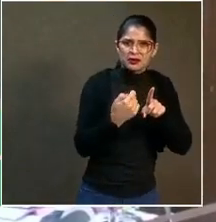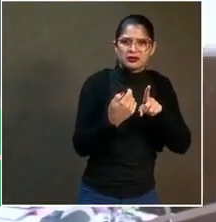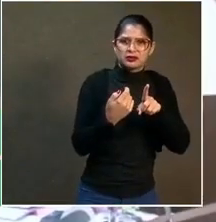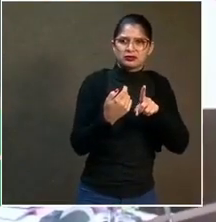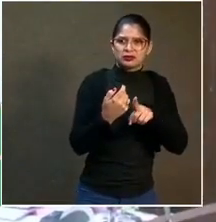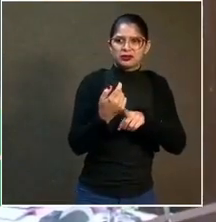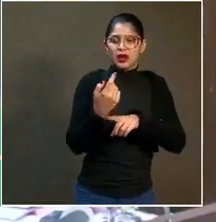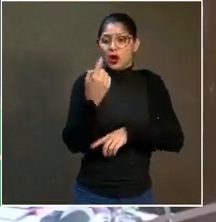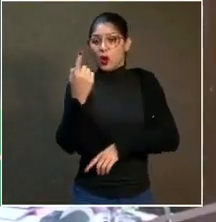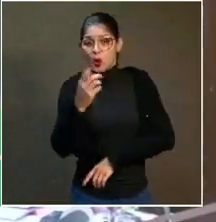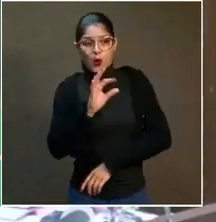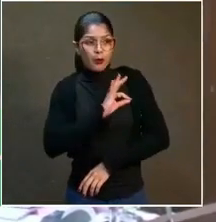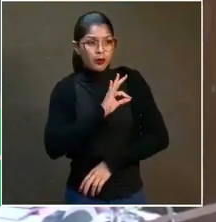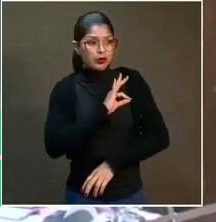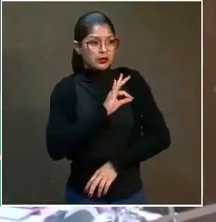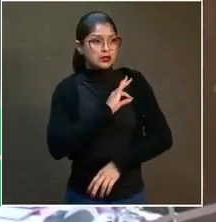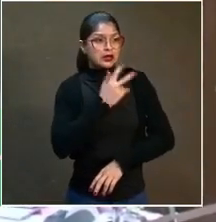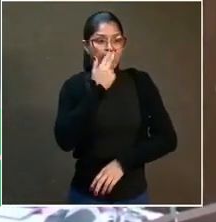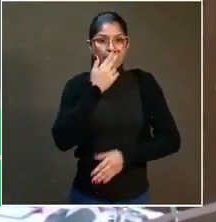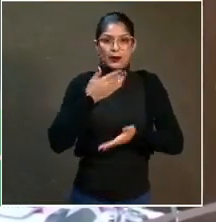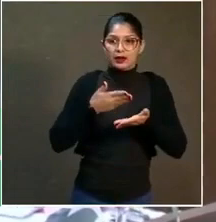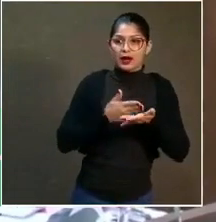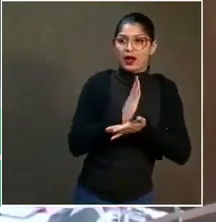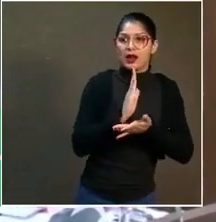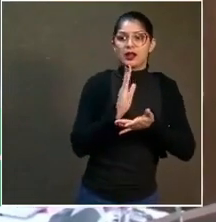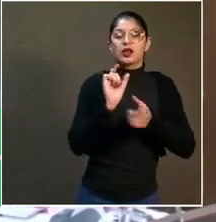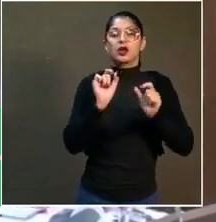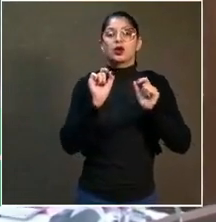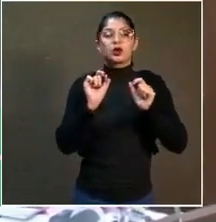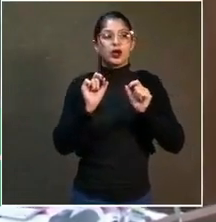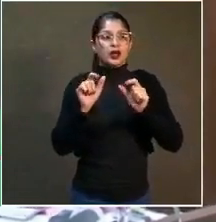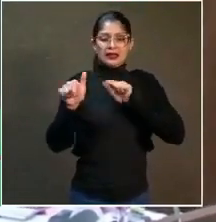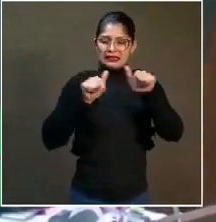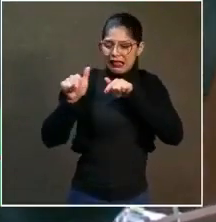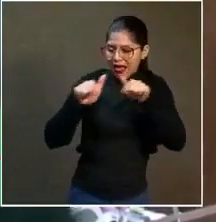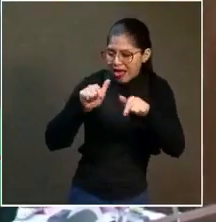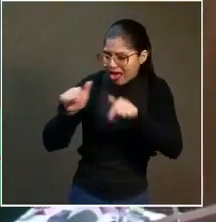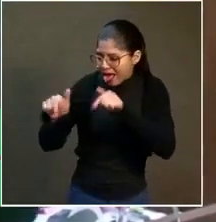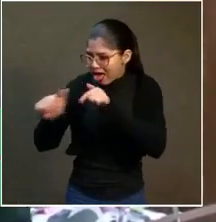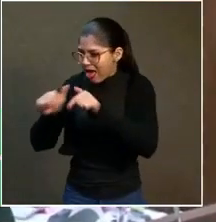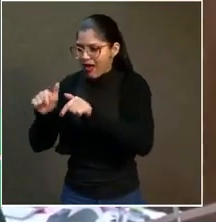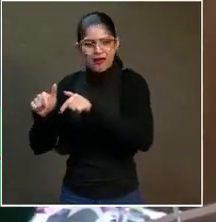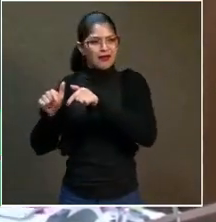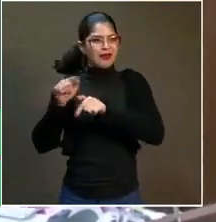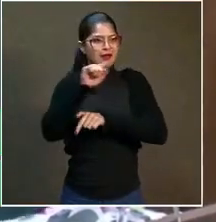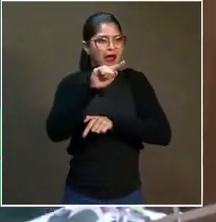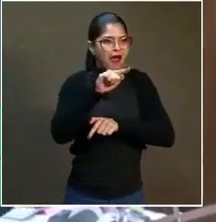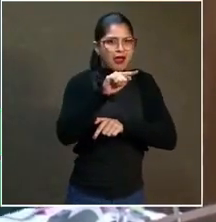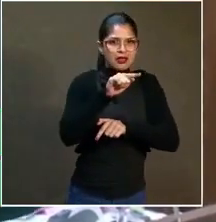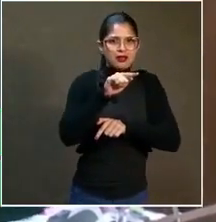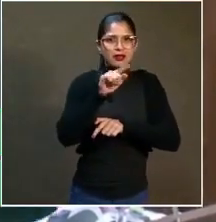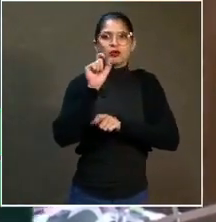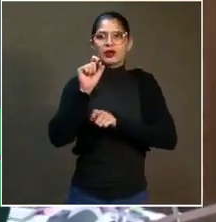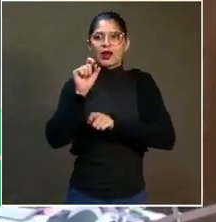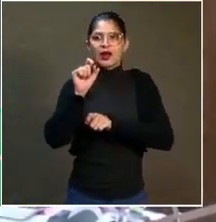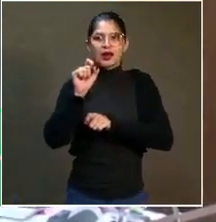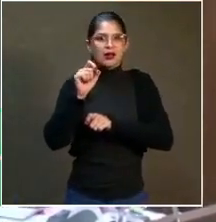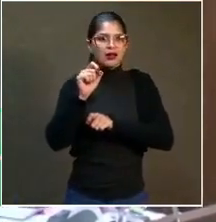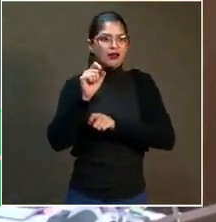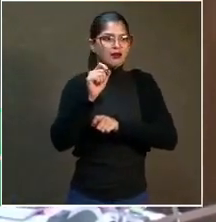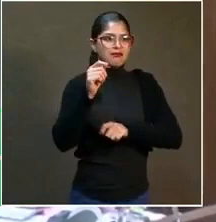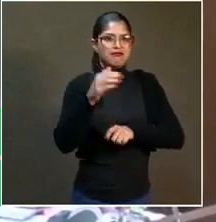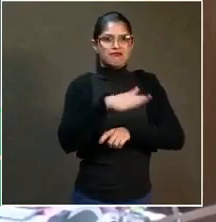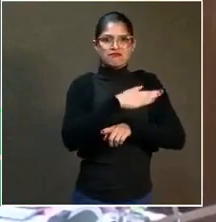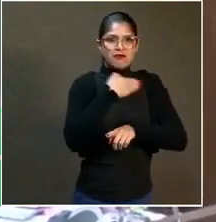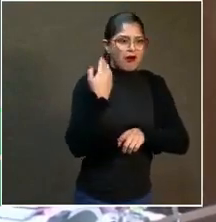um policial militar entrou por causa de carga excessiva no trabalho e matou dois amigos. Ele é bandido! Um